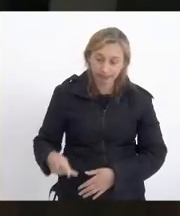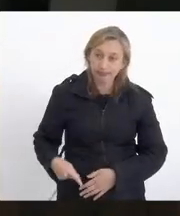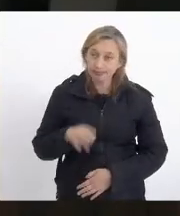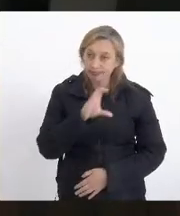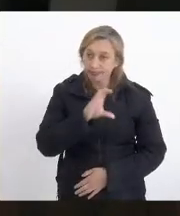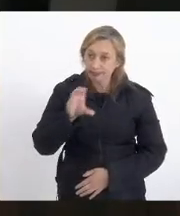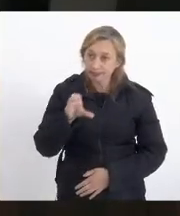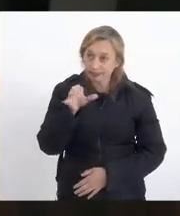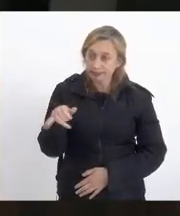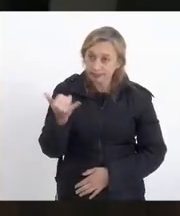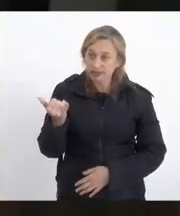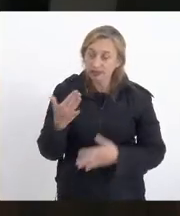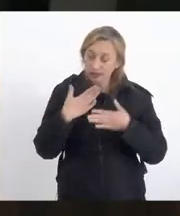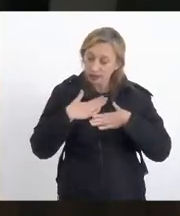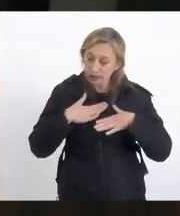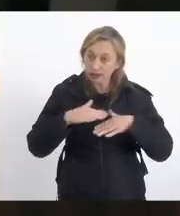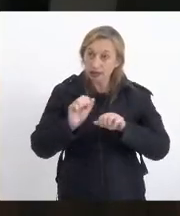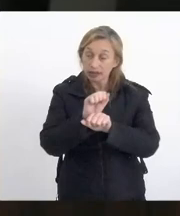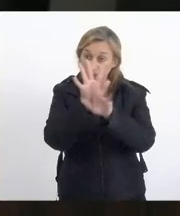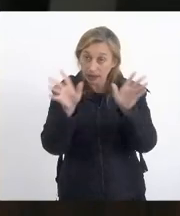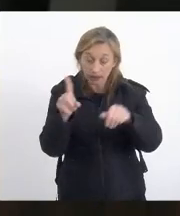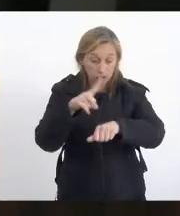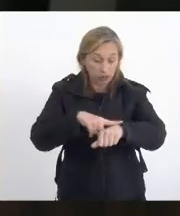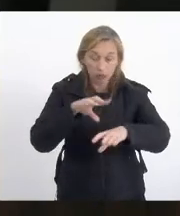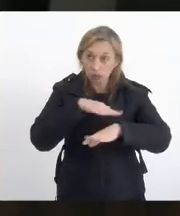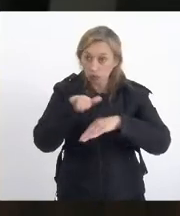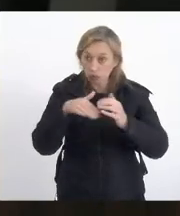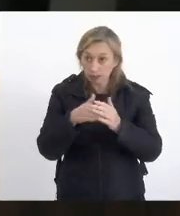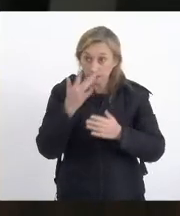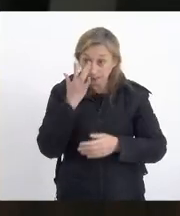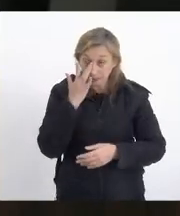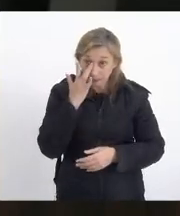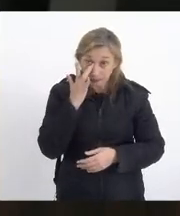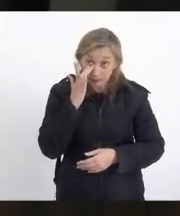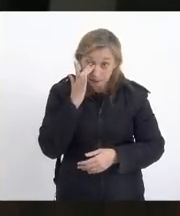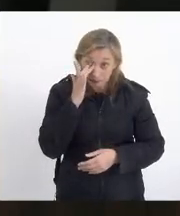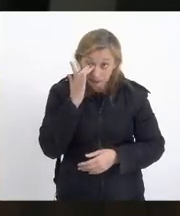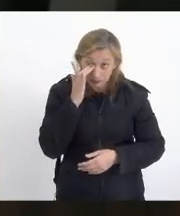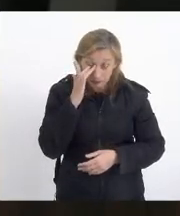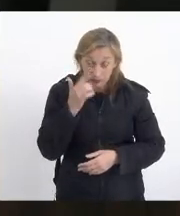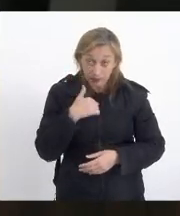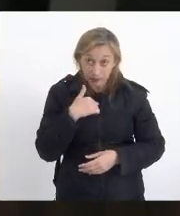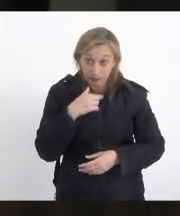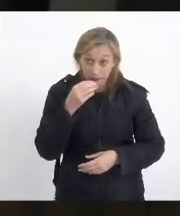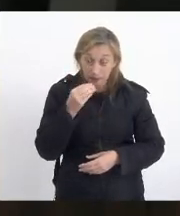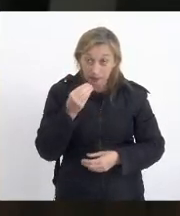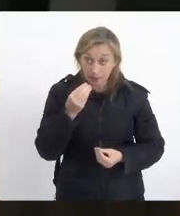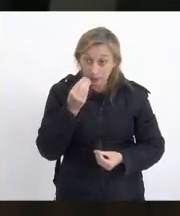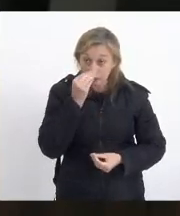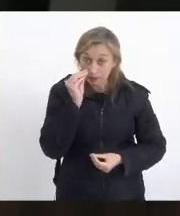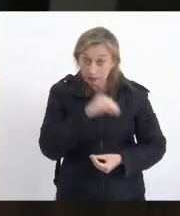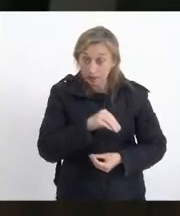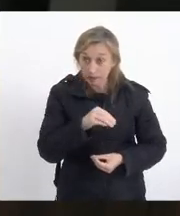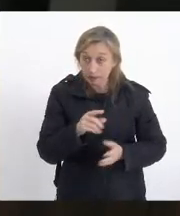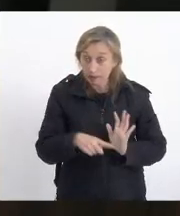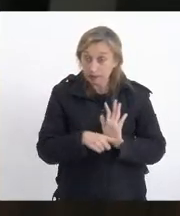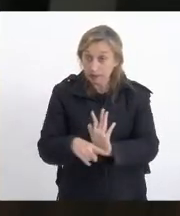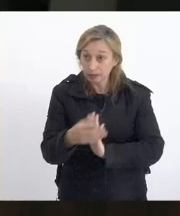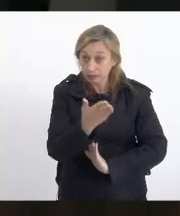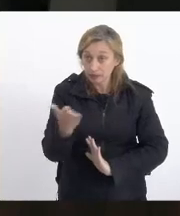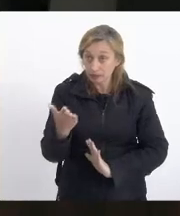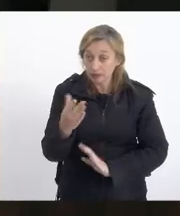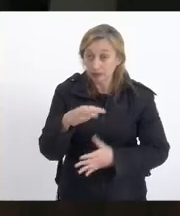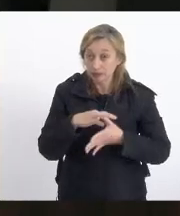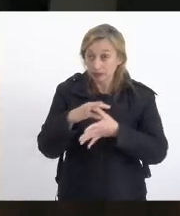muita transparência o tempo inteiro. Quando foi que eu me neguei a atender vocês? Como presidente da CCJ ou líder